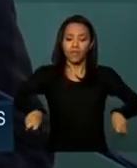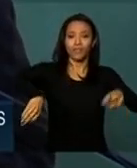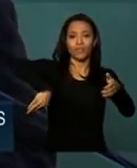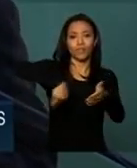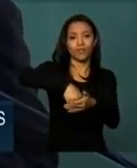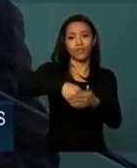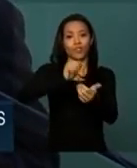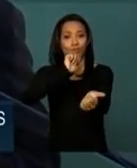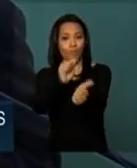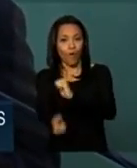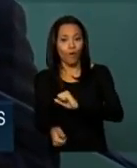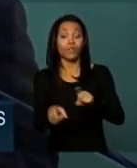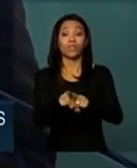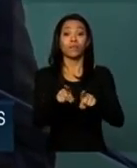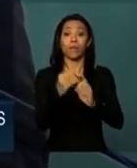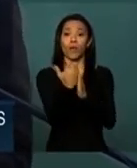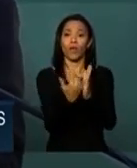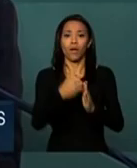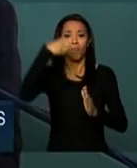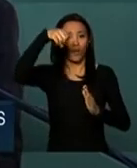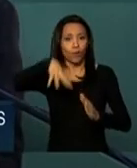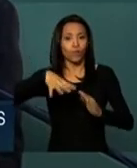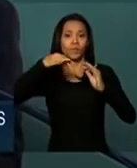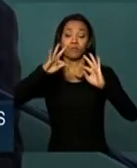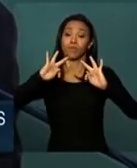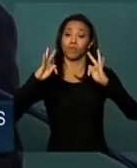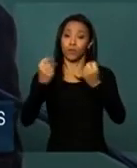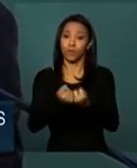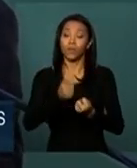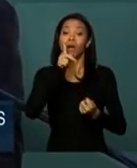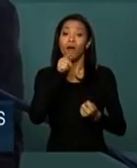programas Luz para Todos, Água para Todos,